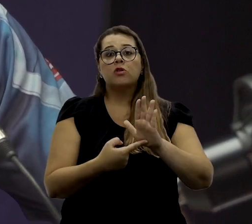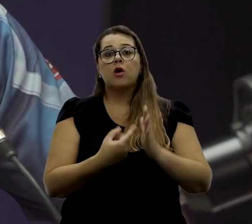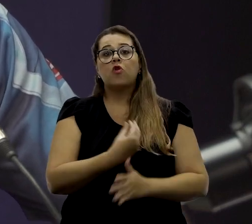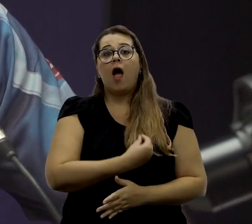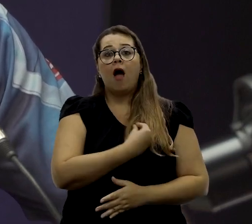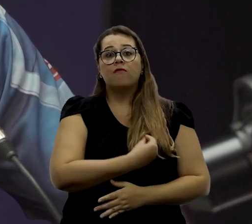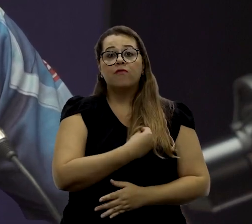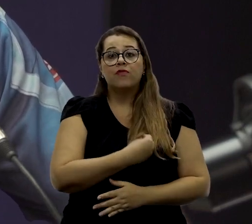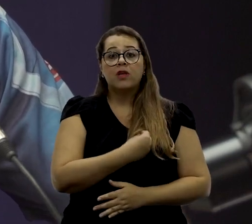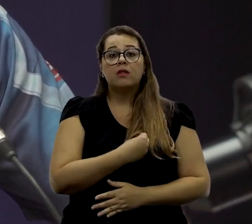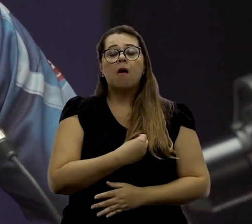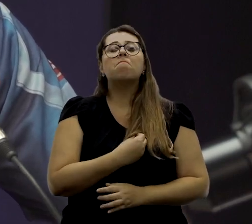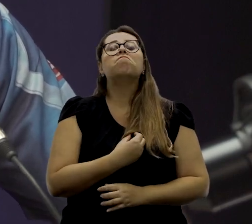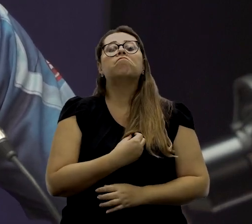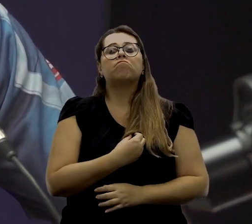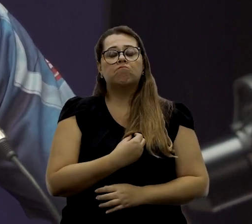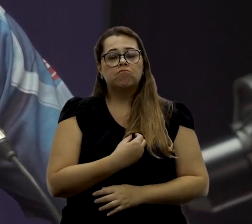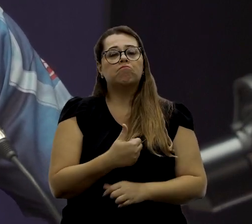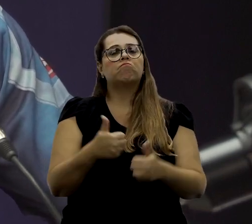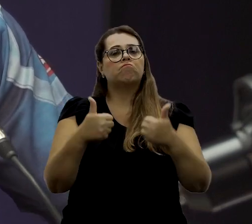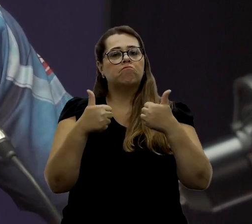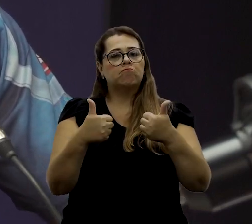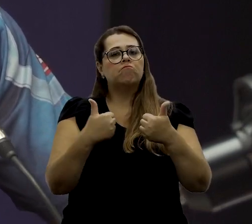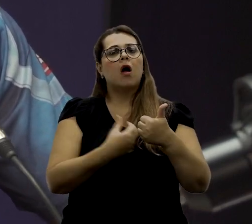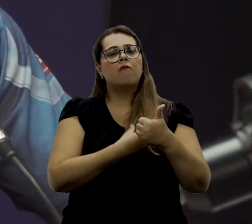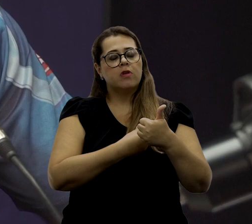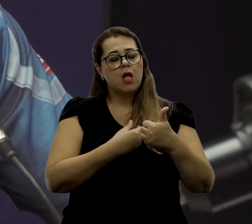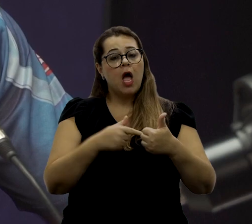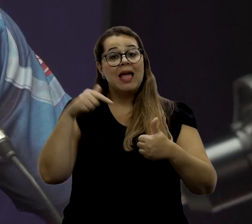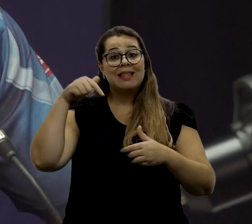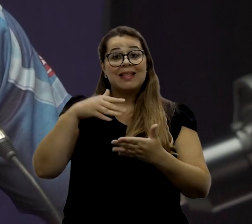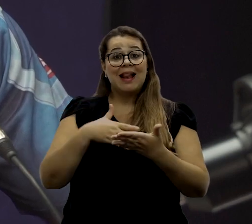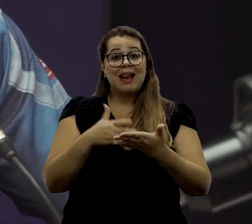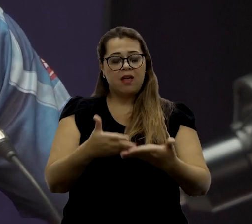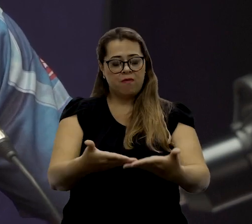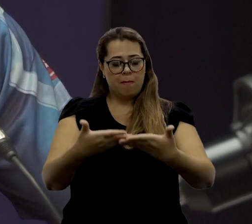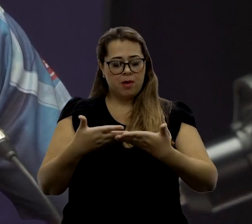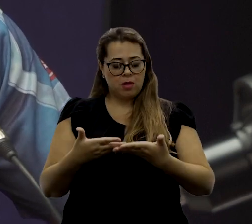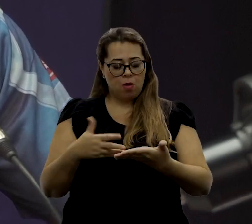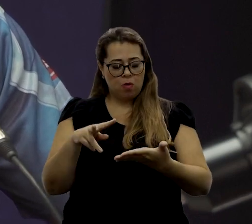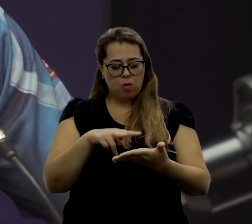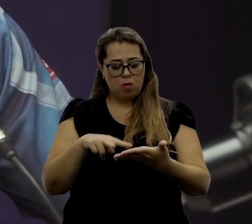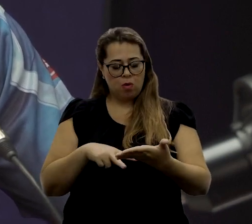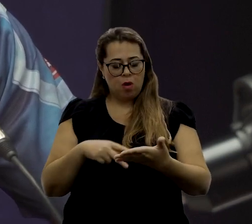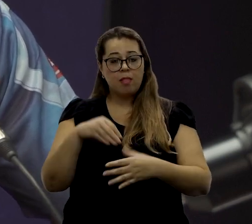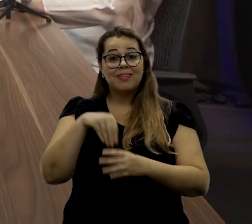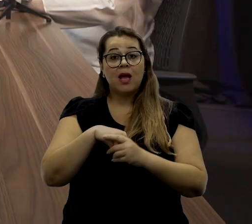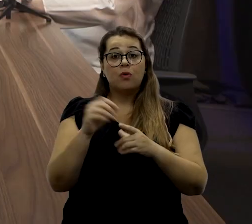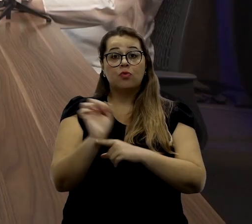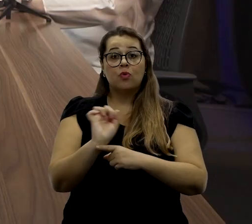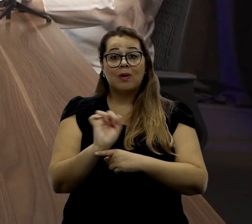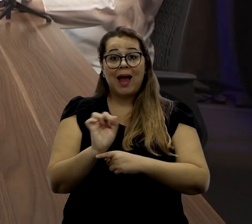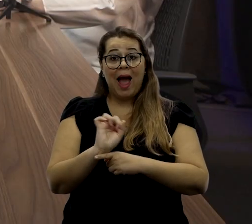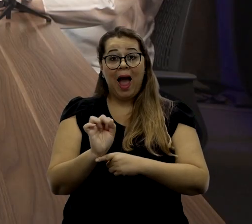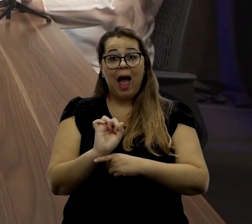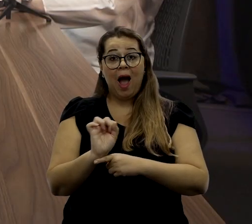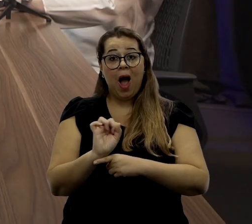vida vale a pena ser vivida. E esse livro eu comecei a ler dentro do carro e esse livro mudou minha vida. Então